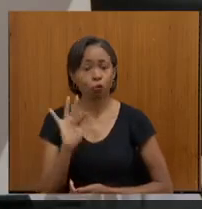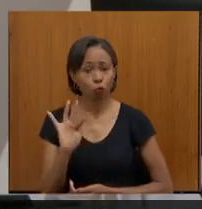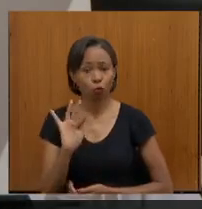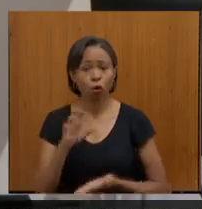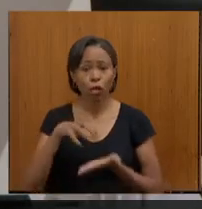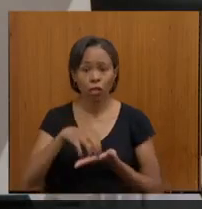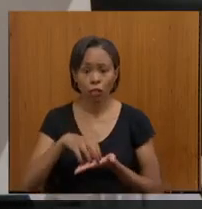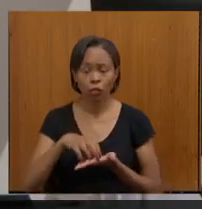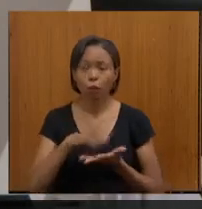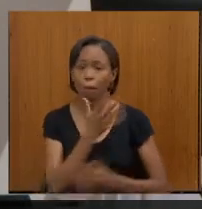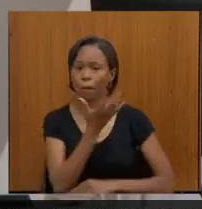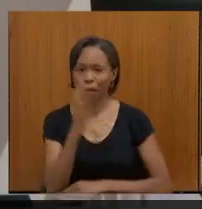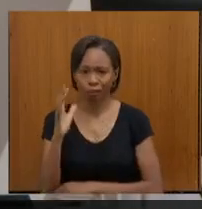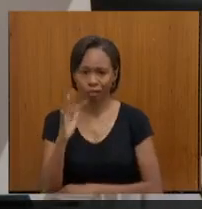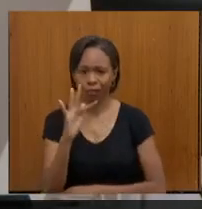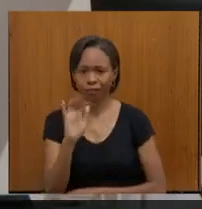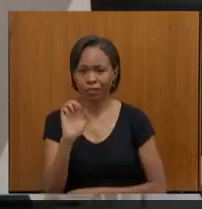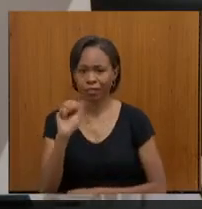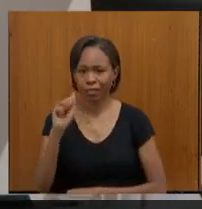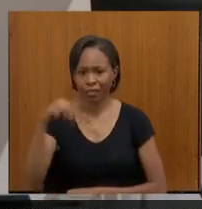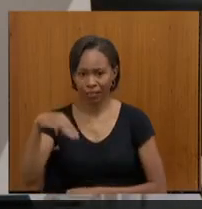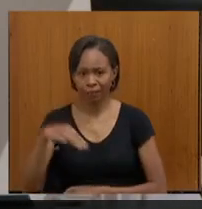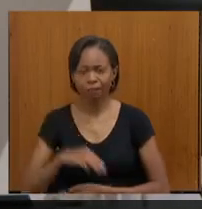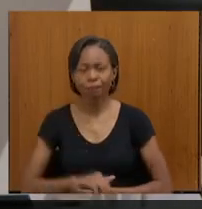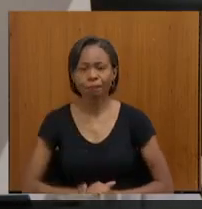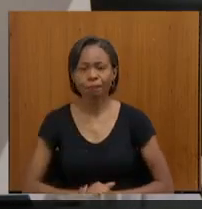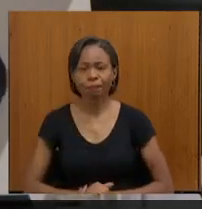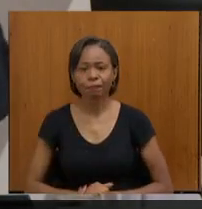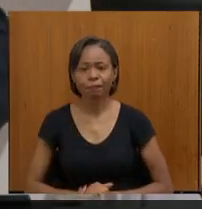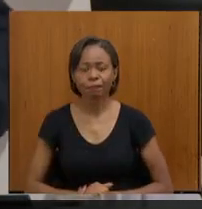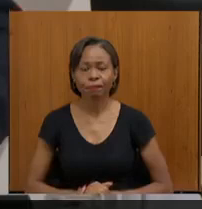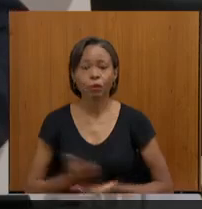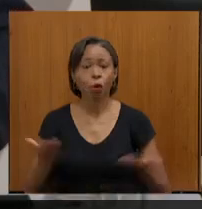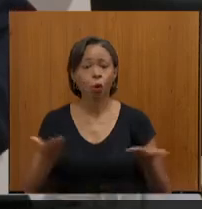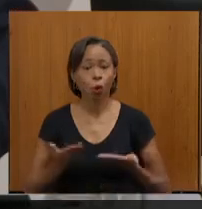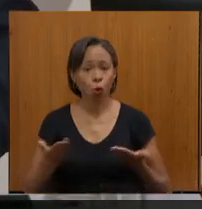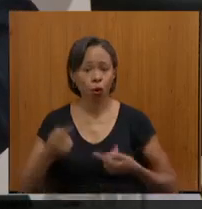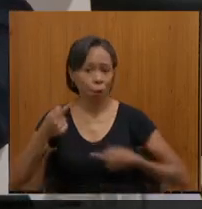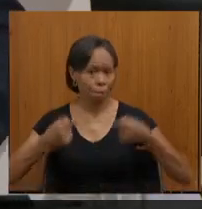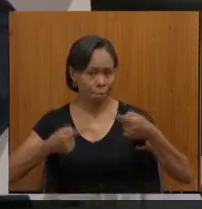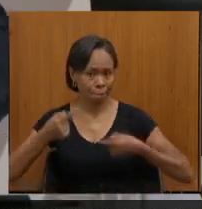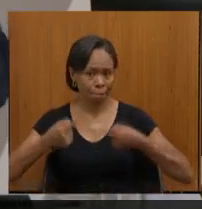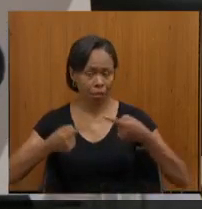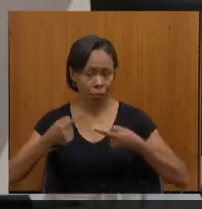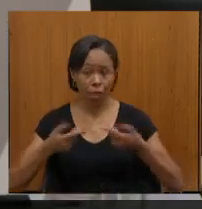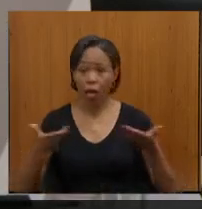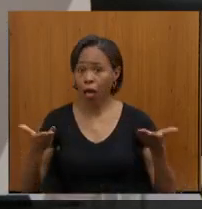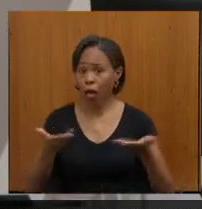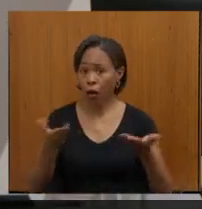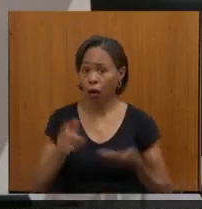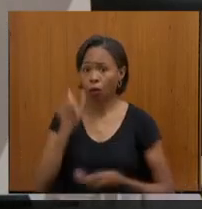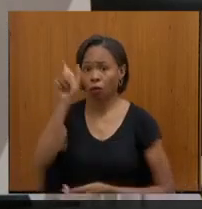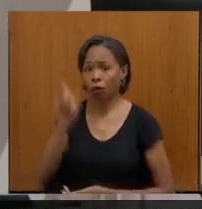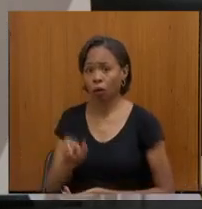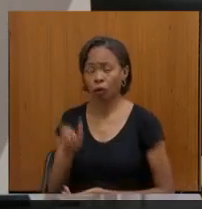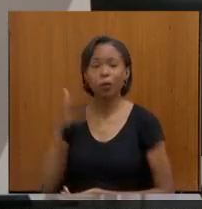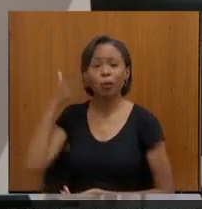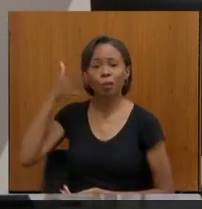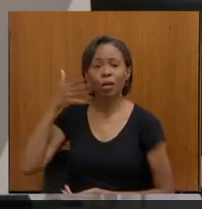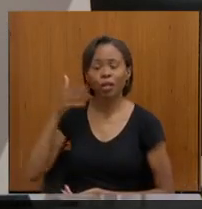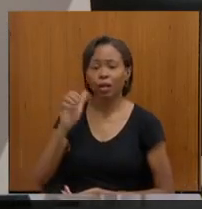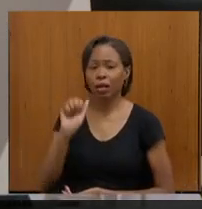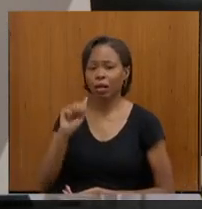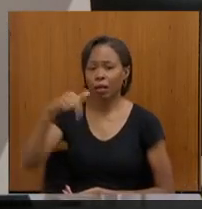flan senhoras e senhores no nosso debate a dentro dessa mesa passamos agora a palavra para